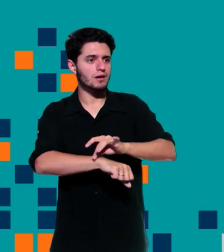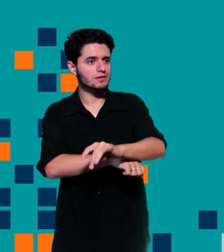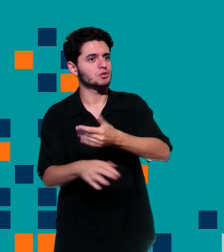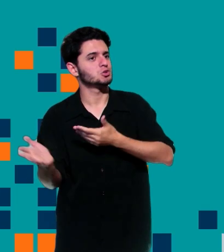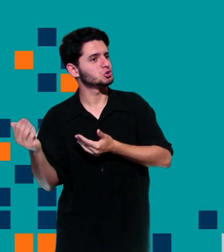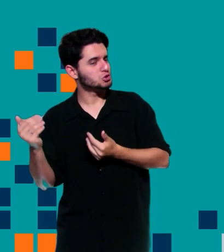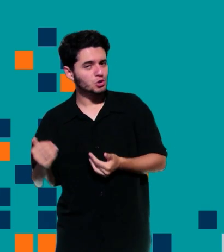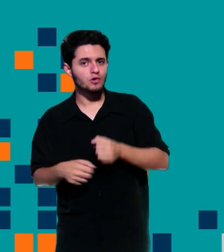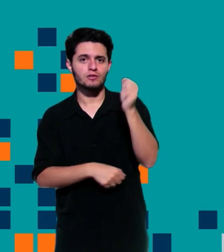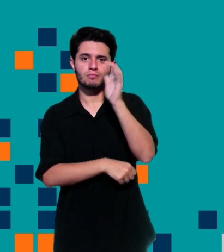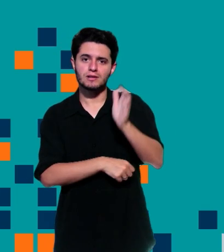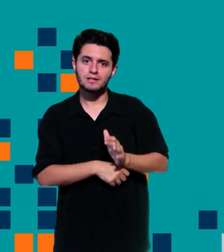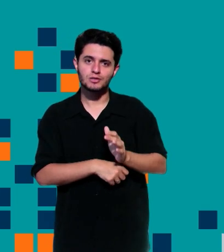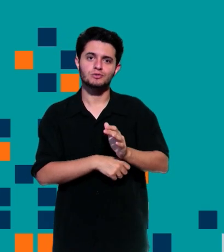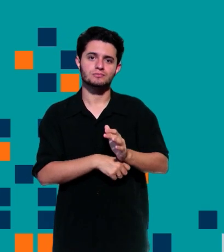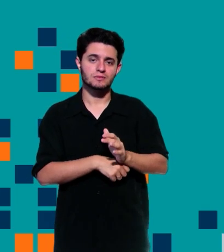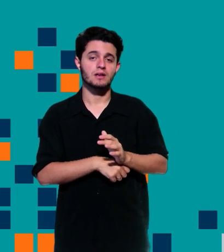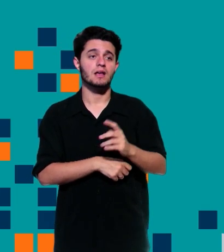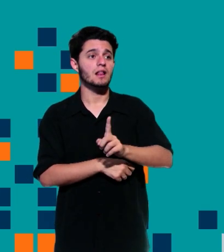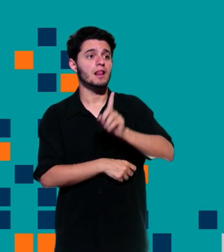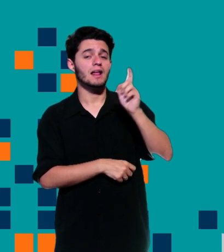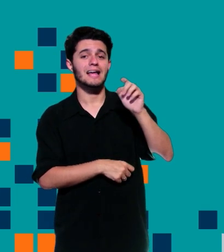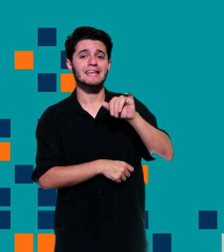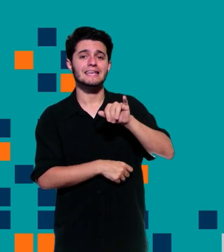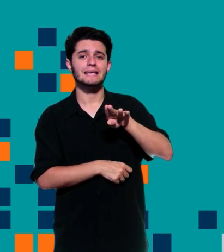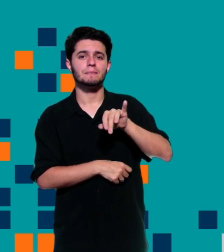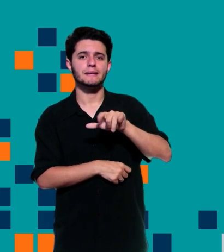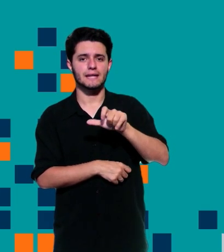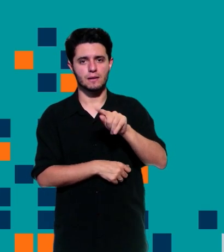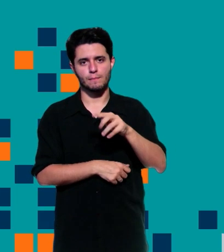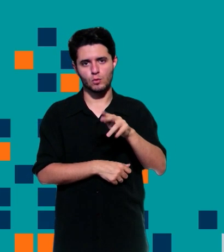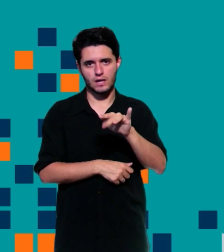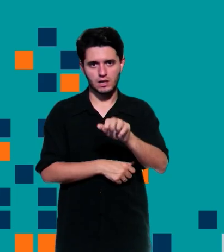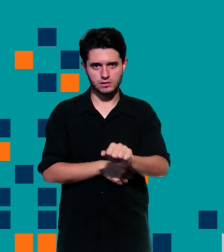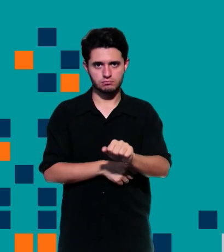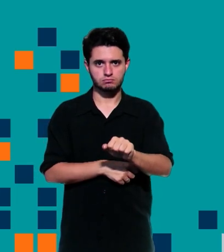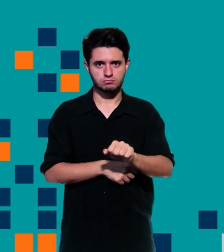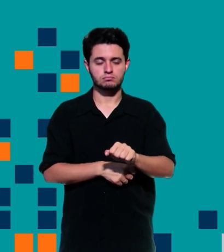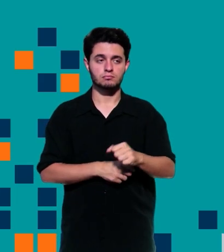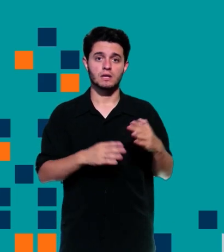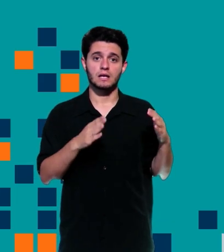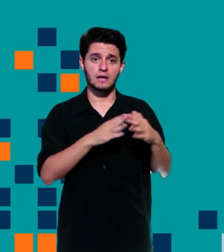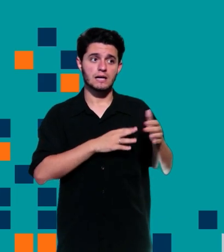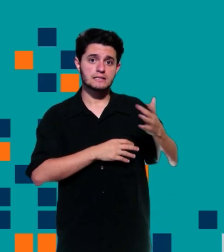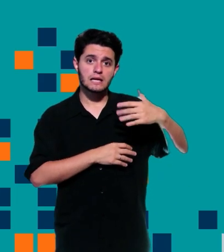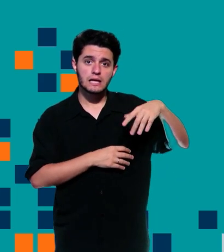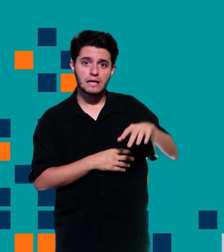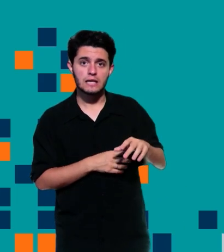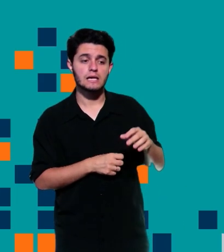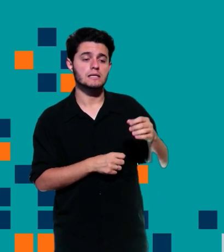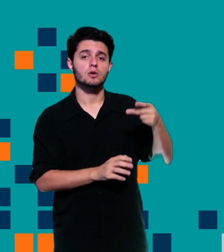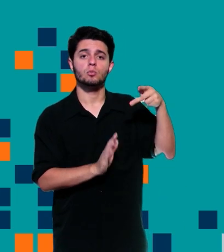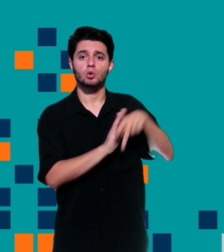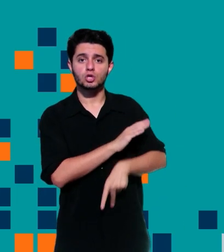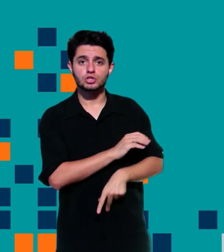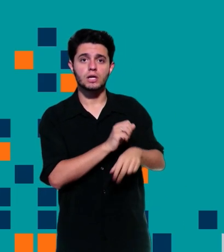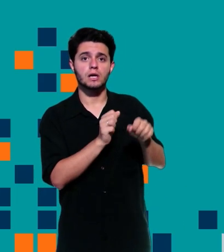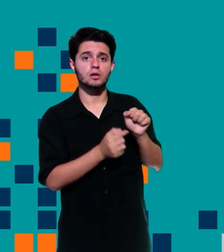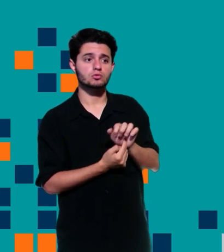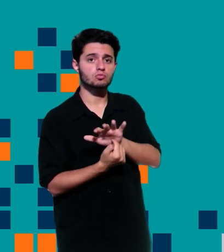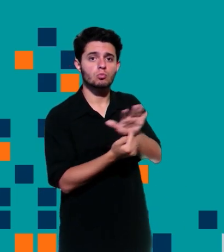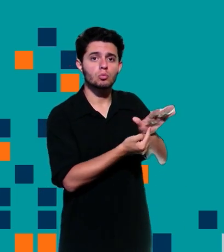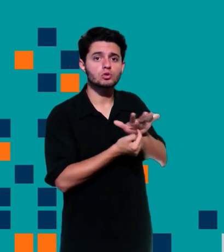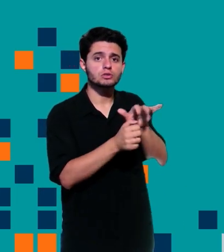Bienal, em 1954, né, lá no Ibirapuera. E, realmente, a casa vai projetar o Sérgio, acho que nesse momento,